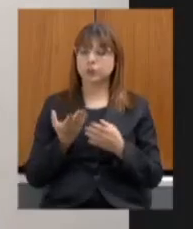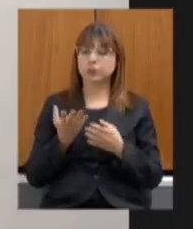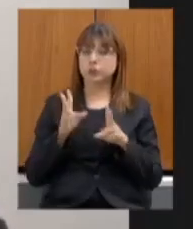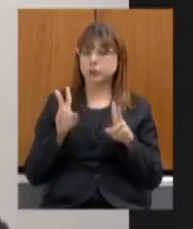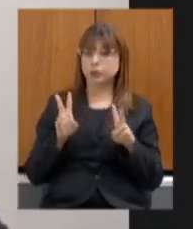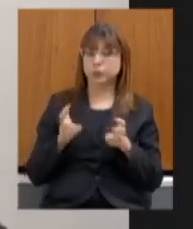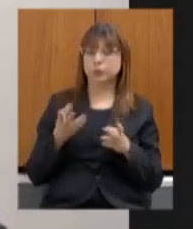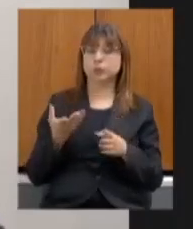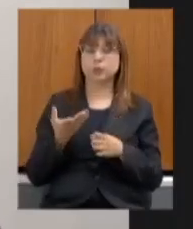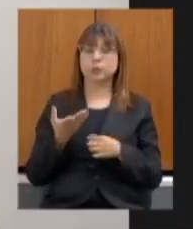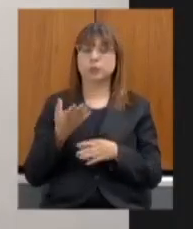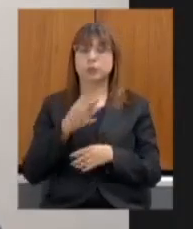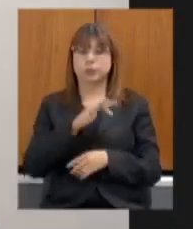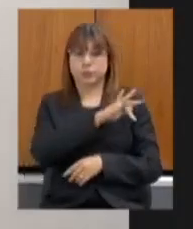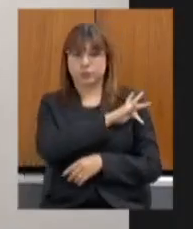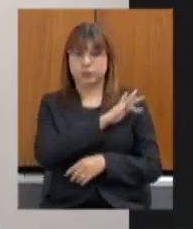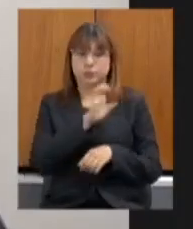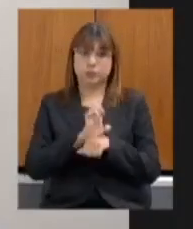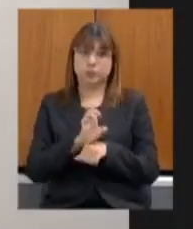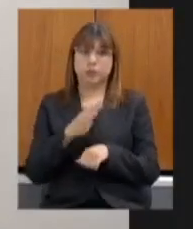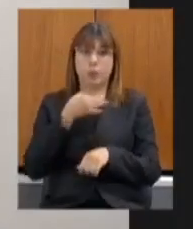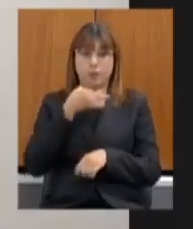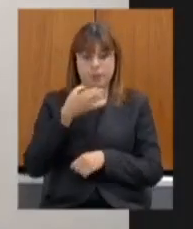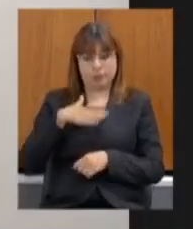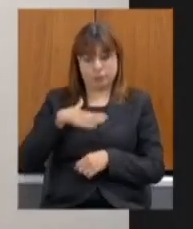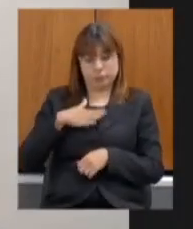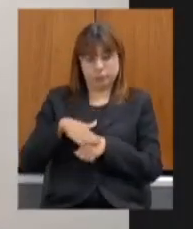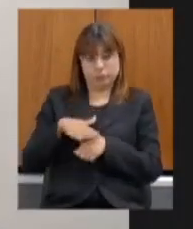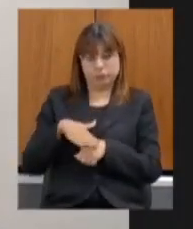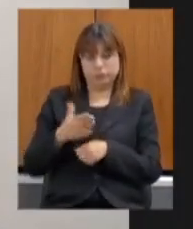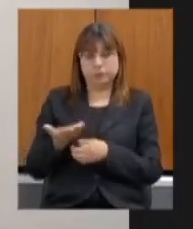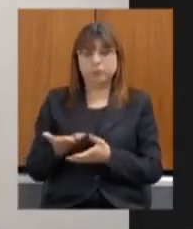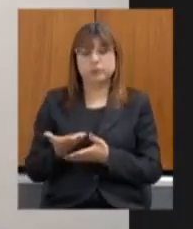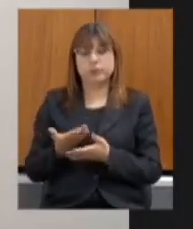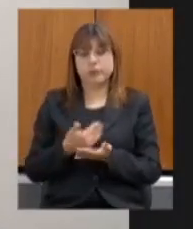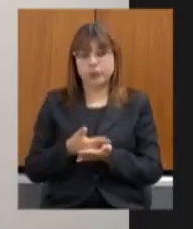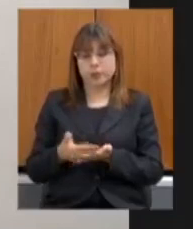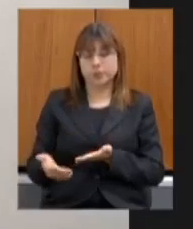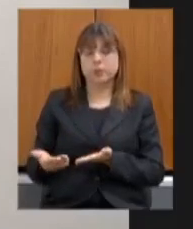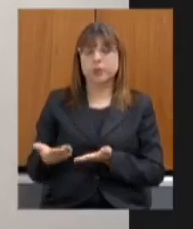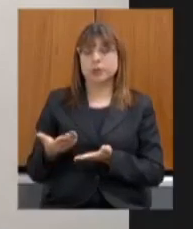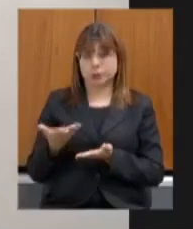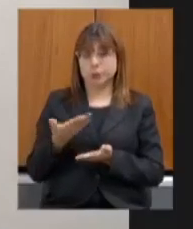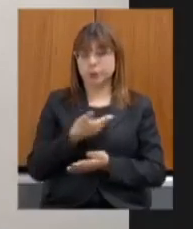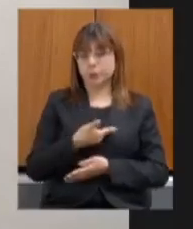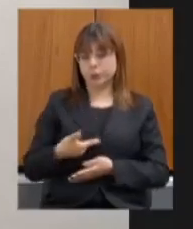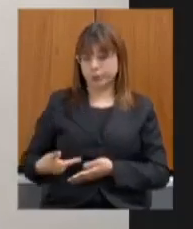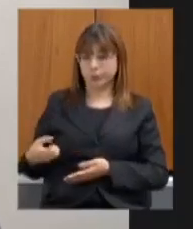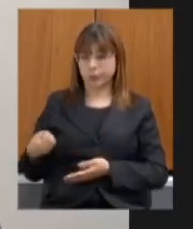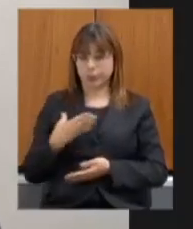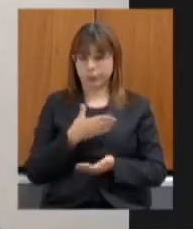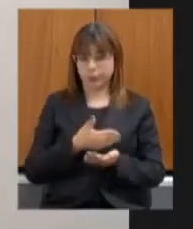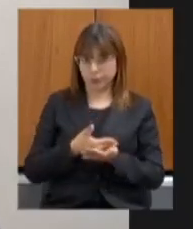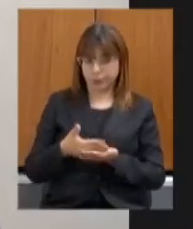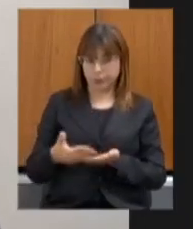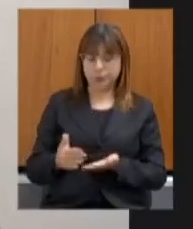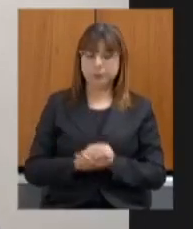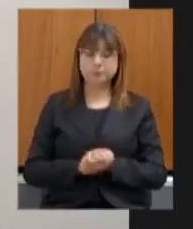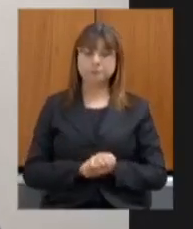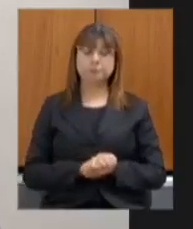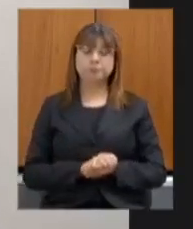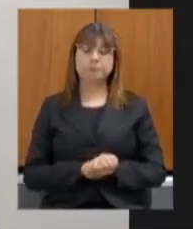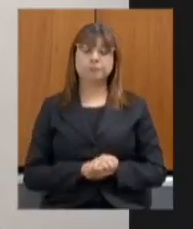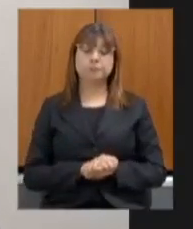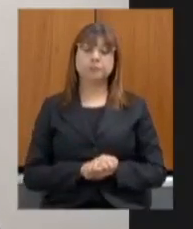Aí é uma opinião minha, essa opinião desde o início do mandato do atual governo, me parece